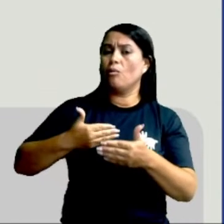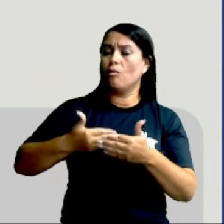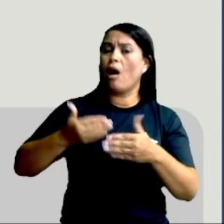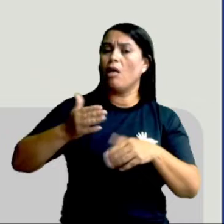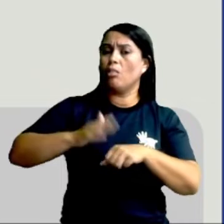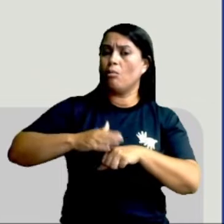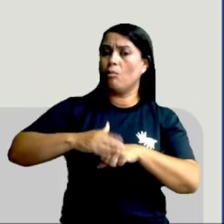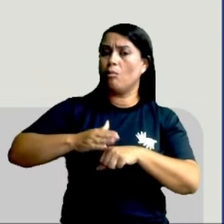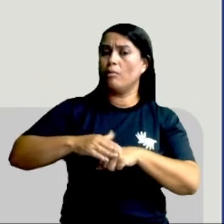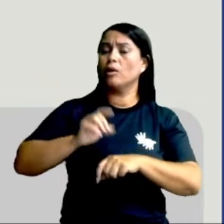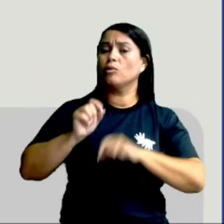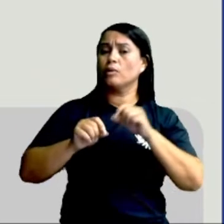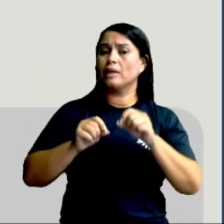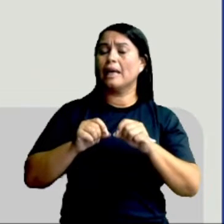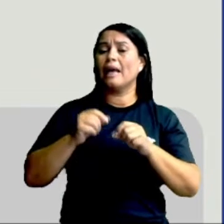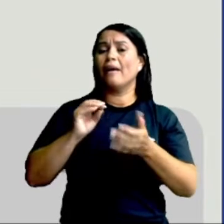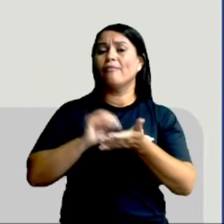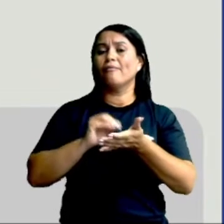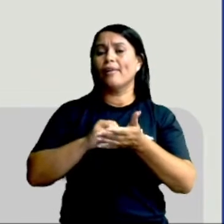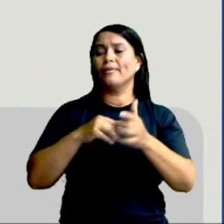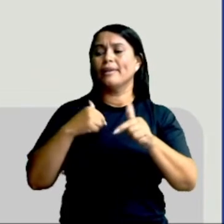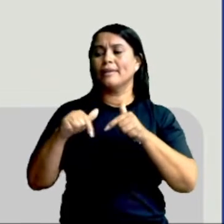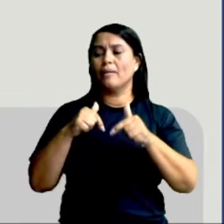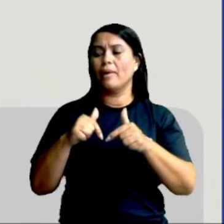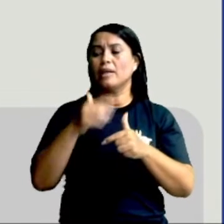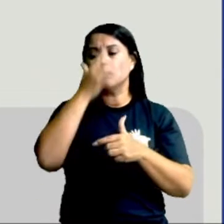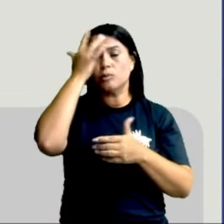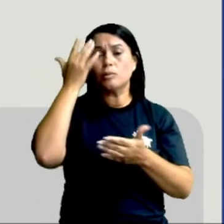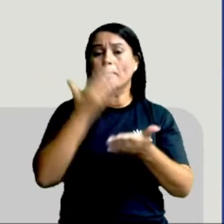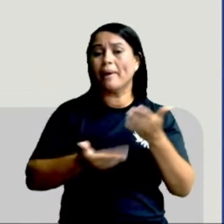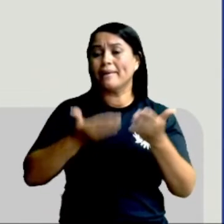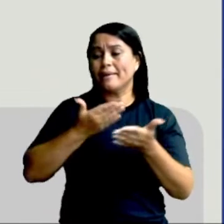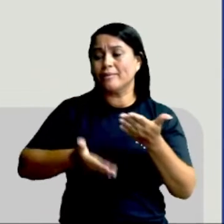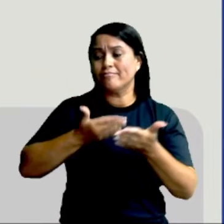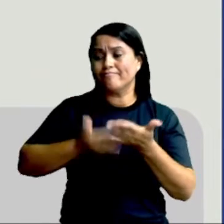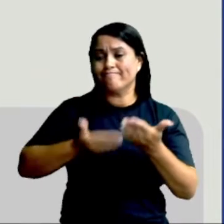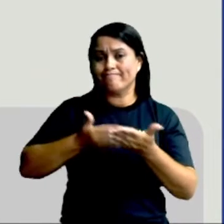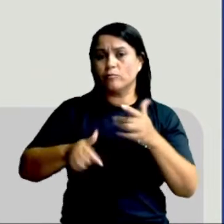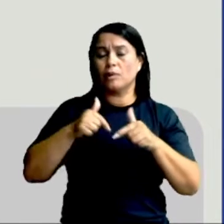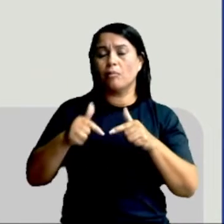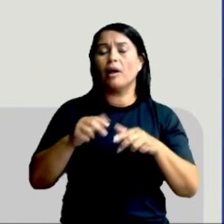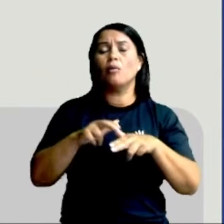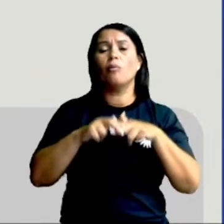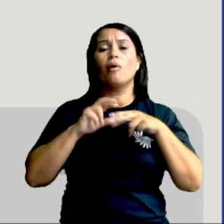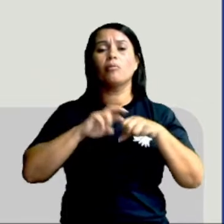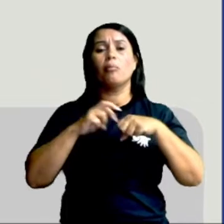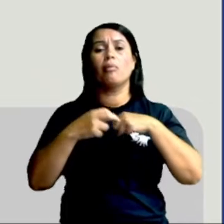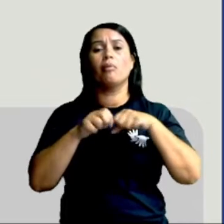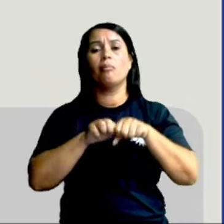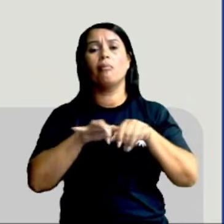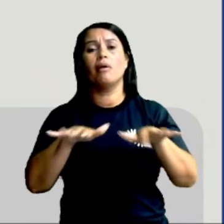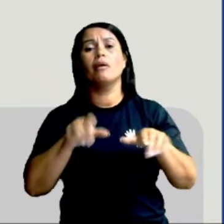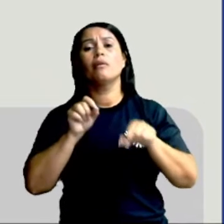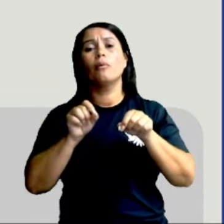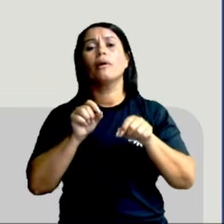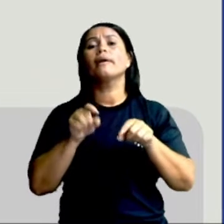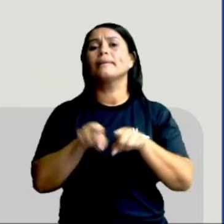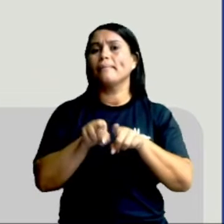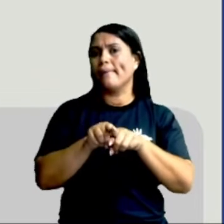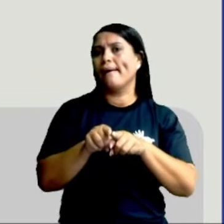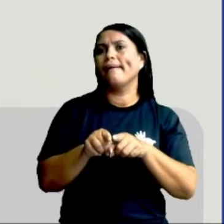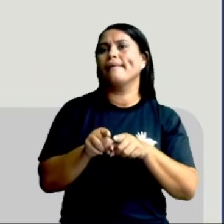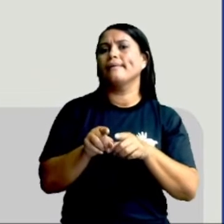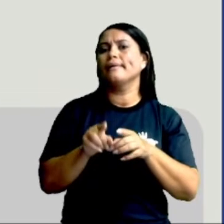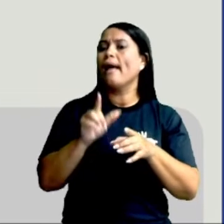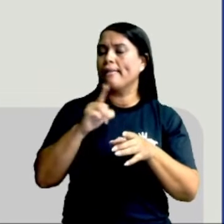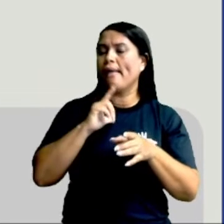estamos passando, são a questão do desemprego. Muita gente perderam seus empregos devido à pandemia, então isso aí também faz